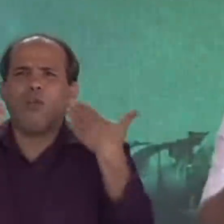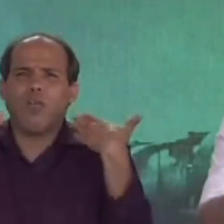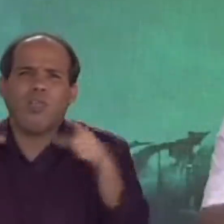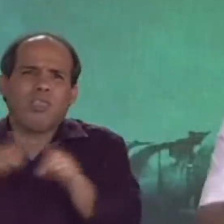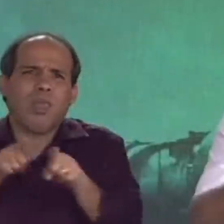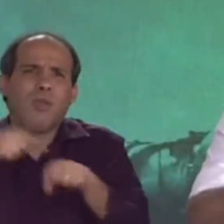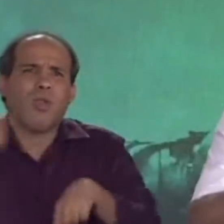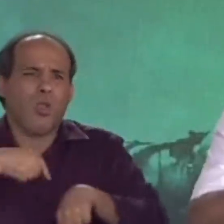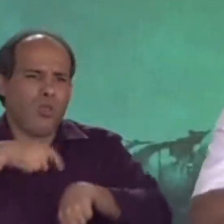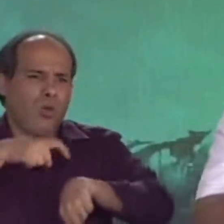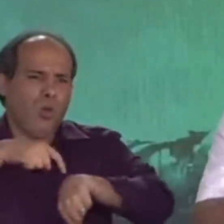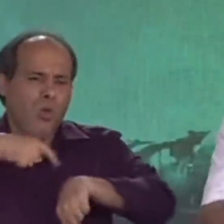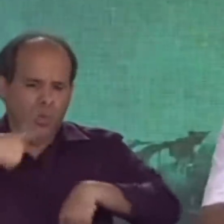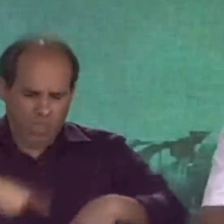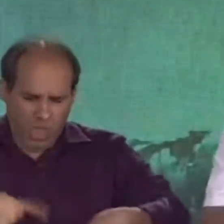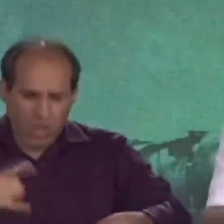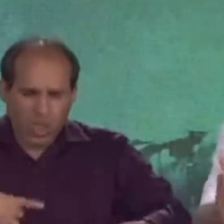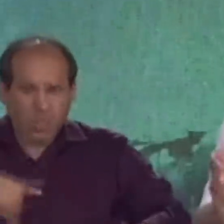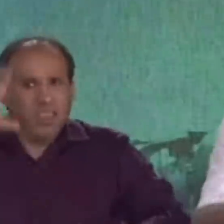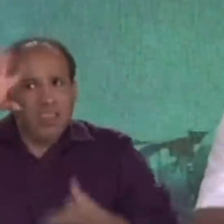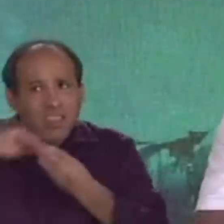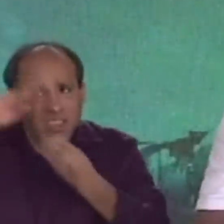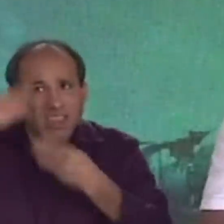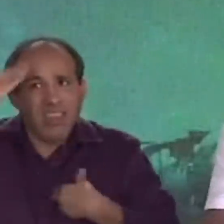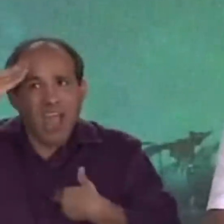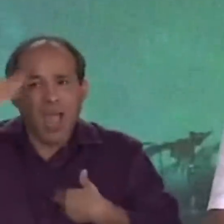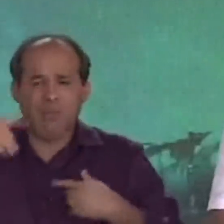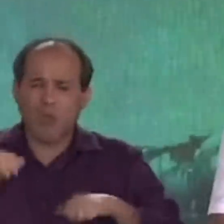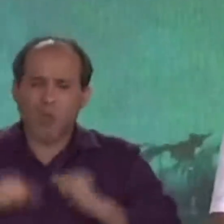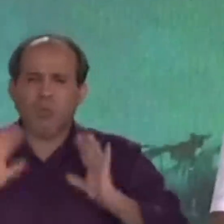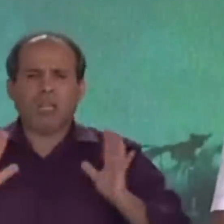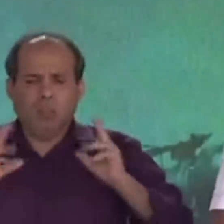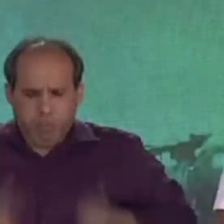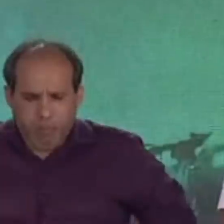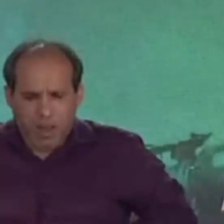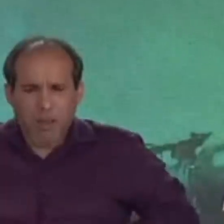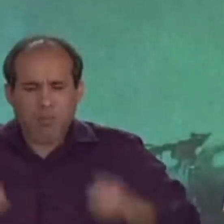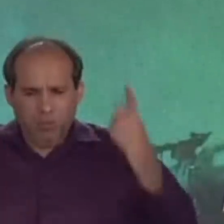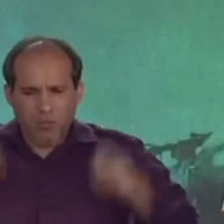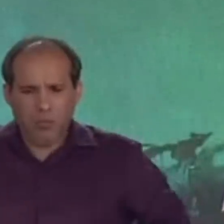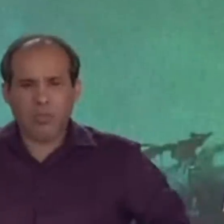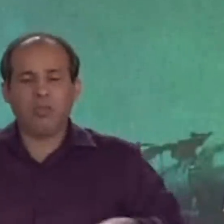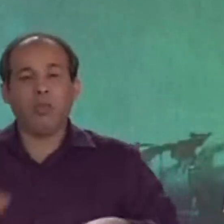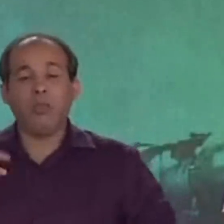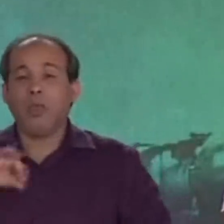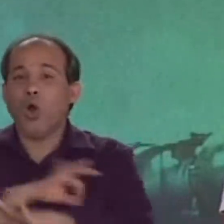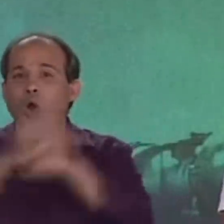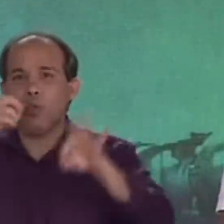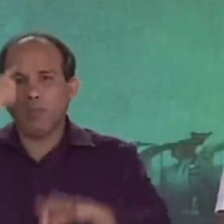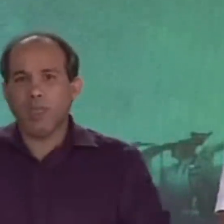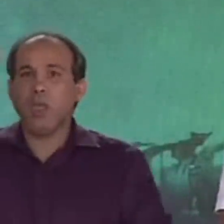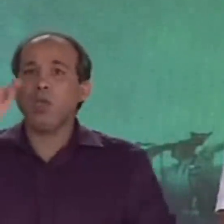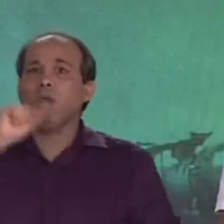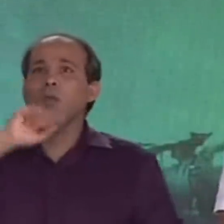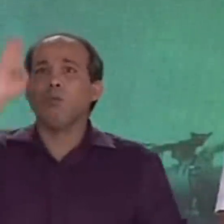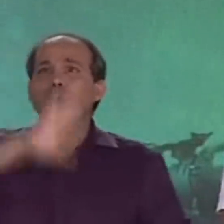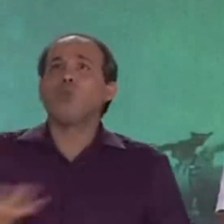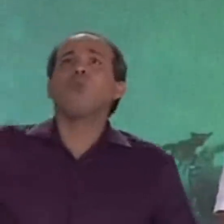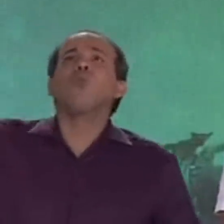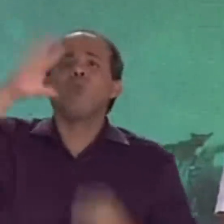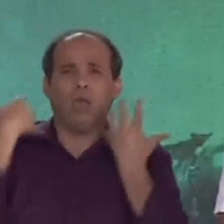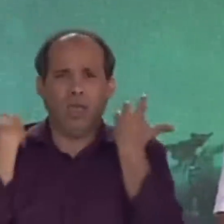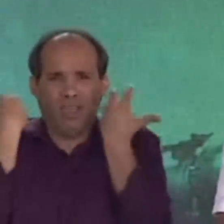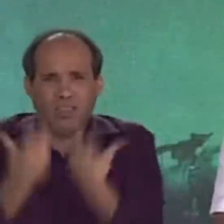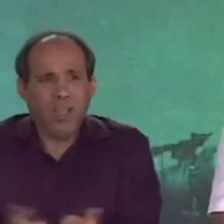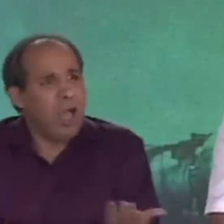nosso relógio biológico não ser alterado. Então, uma brilhante ideia que todo o Brasil acolheu e